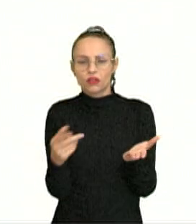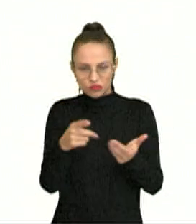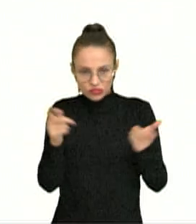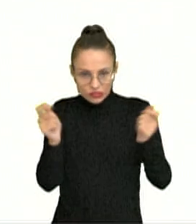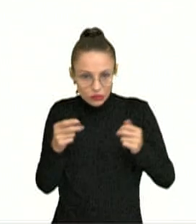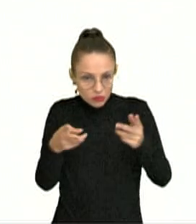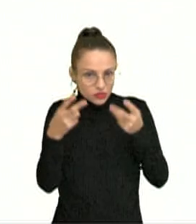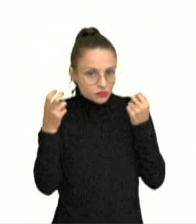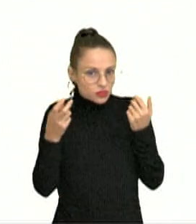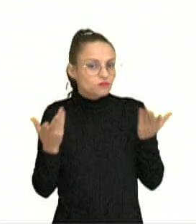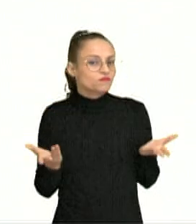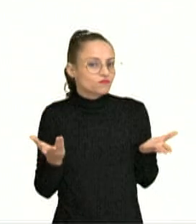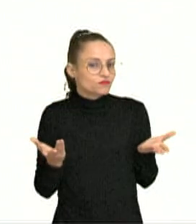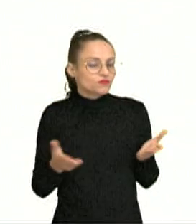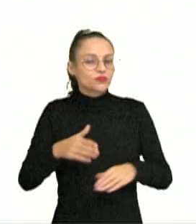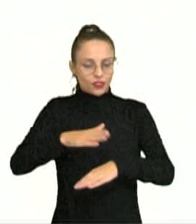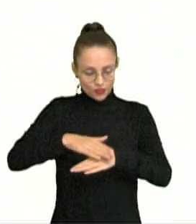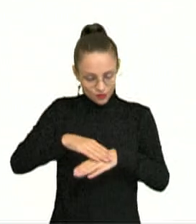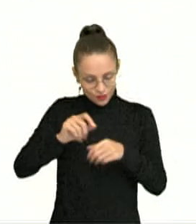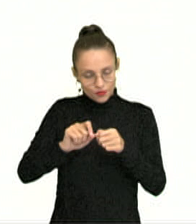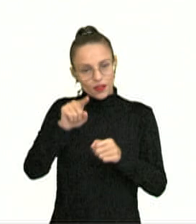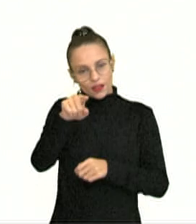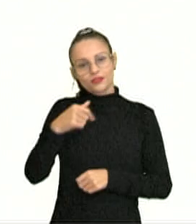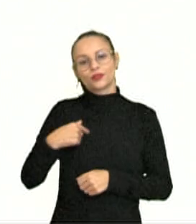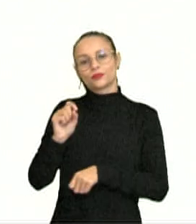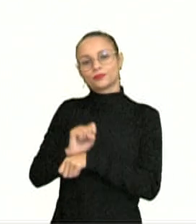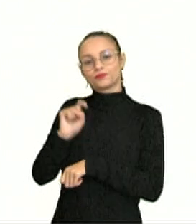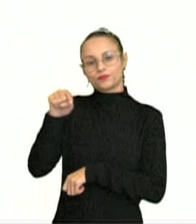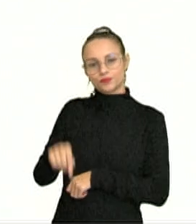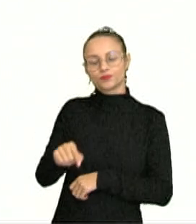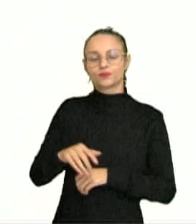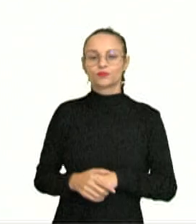de perceber? Faz aí, que eu te aguardo aqui.